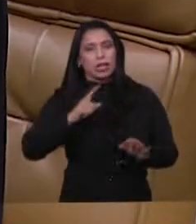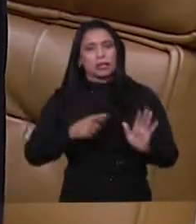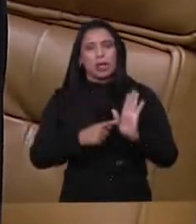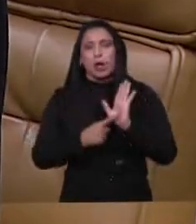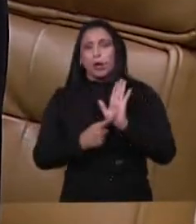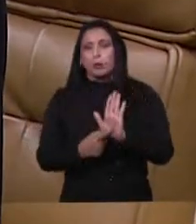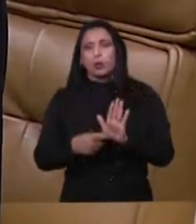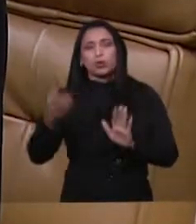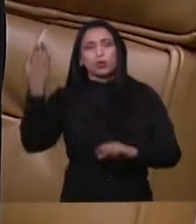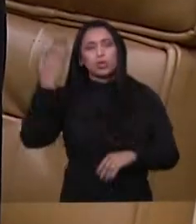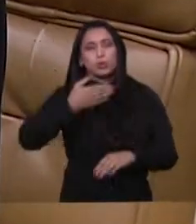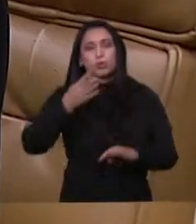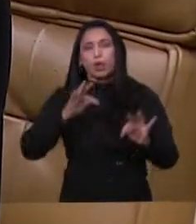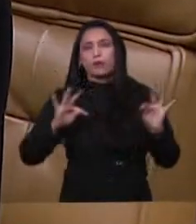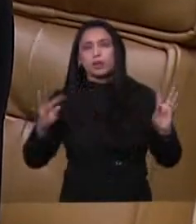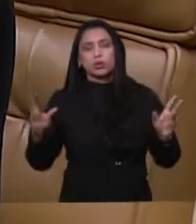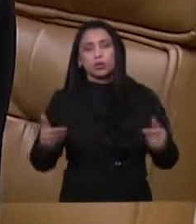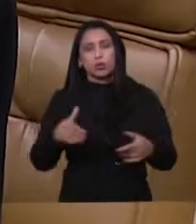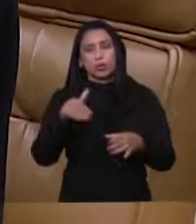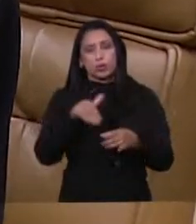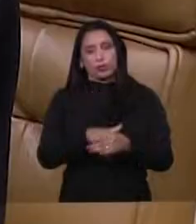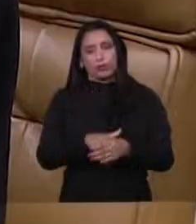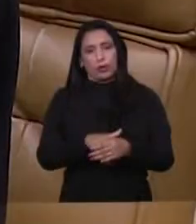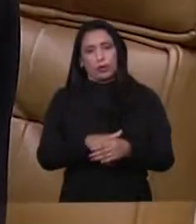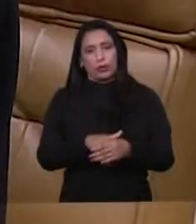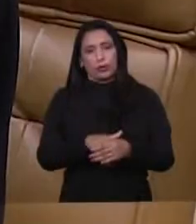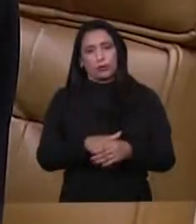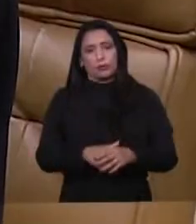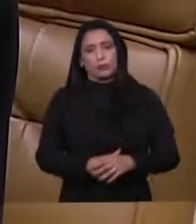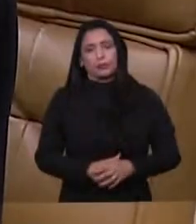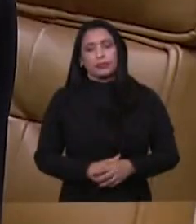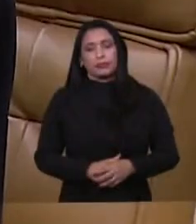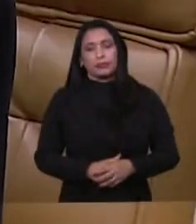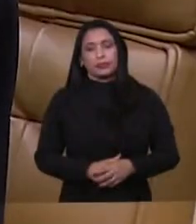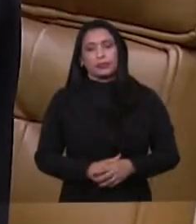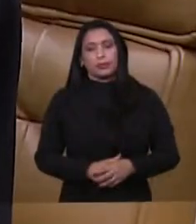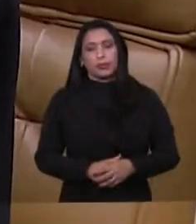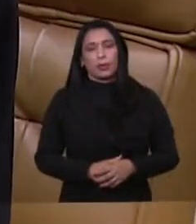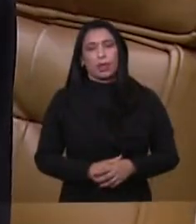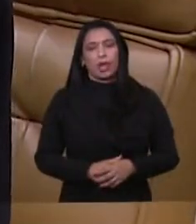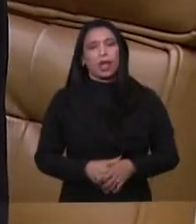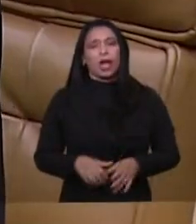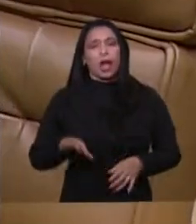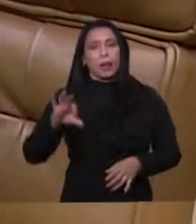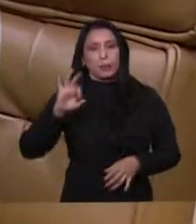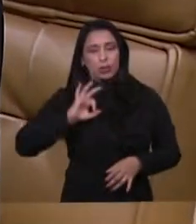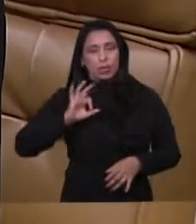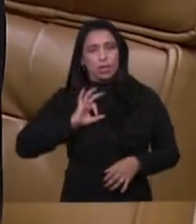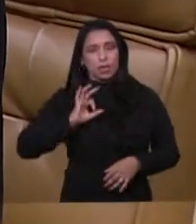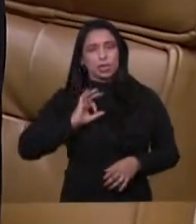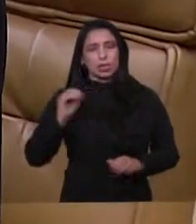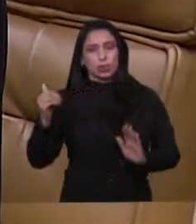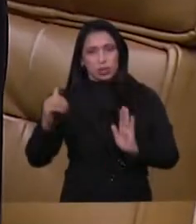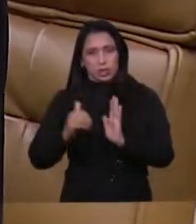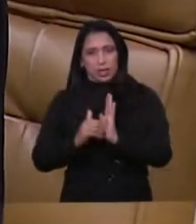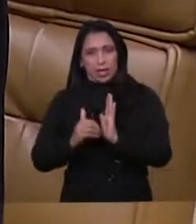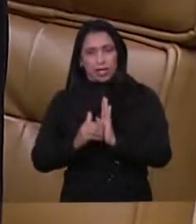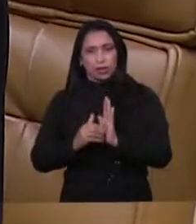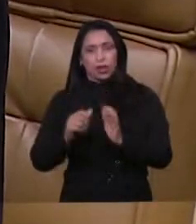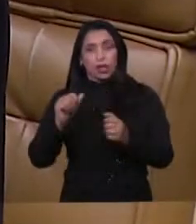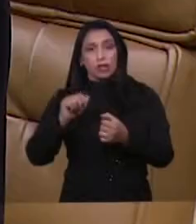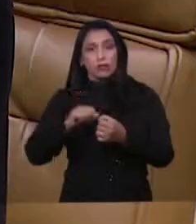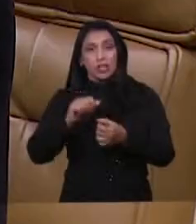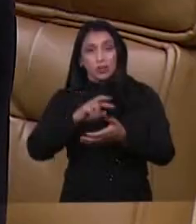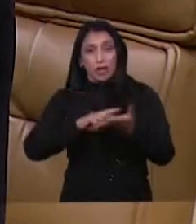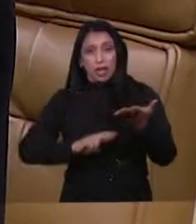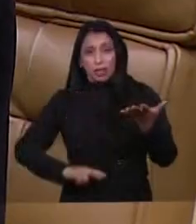todas essas provas em seu alentado voto. Cito em reforço que a Secretaria da Polícia do Senado Cristiano Zanin, registrou do em relatório preliminar